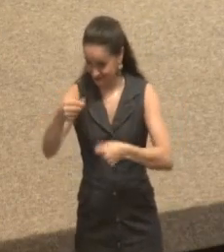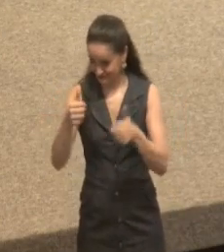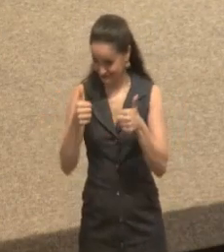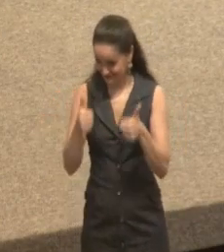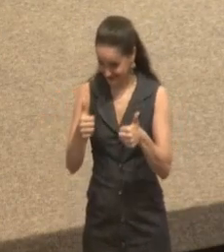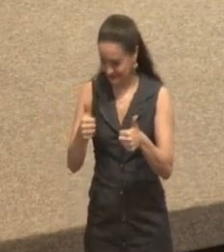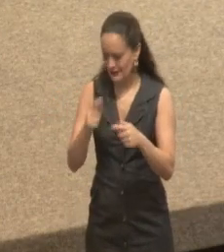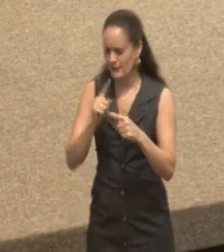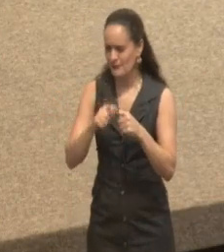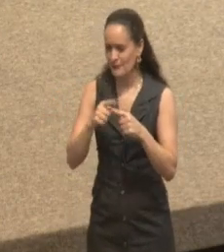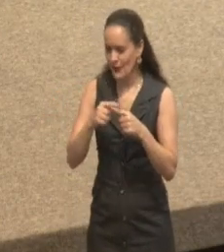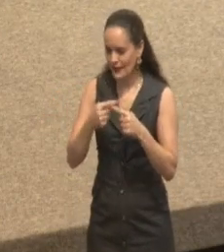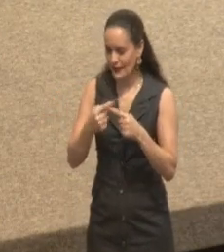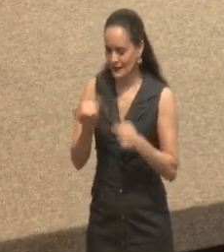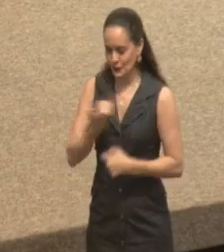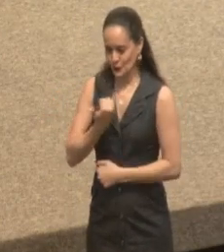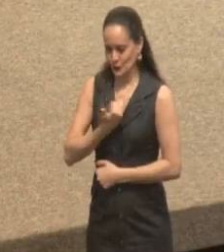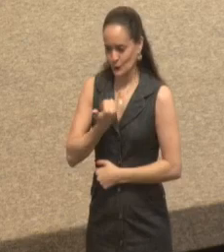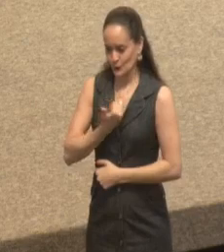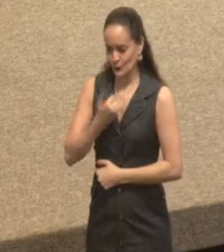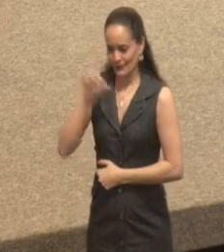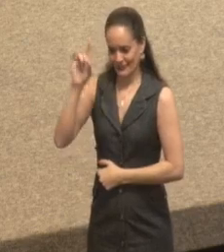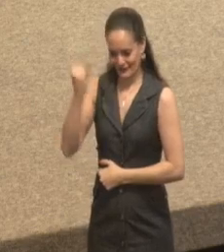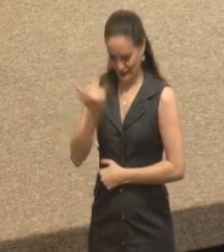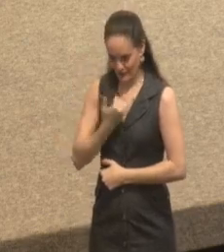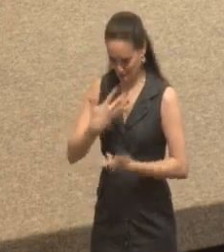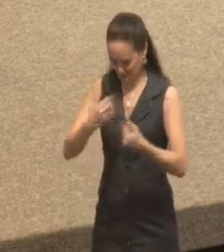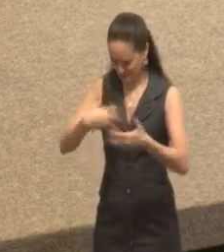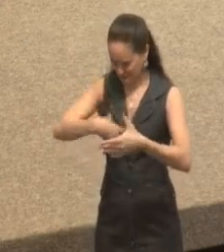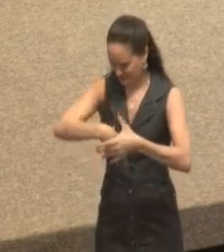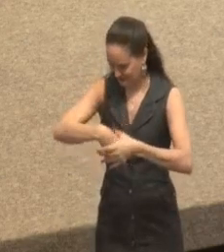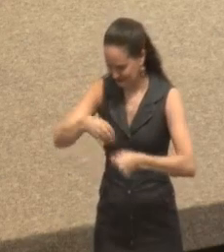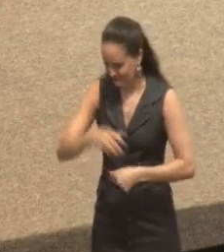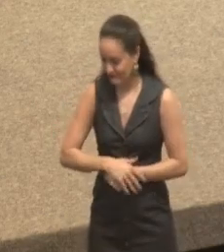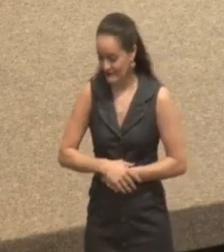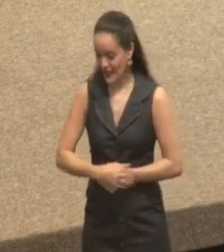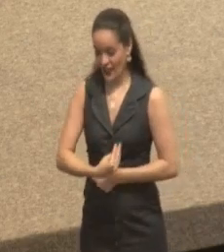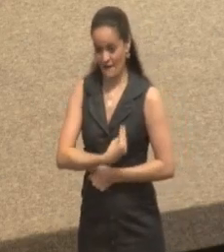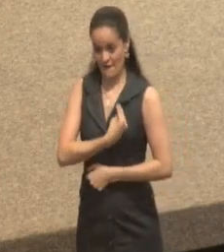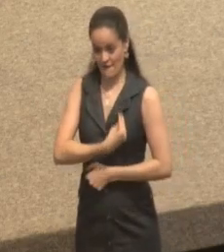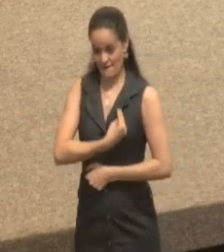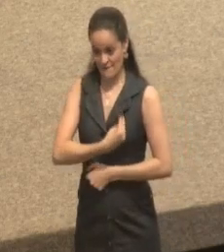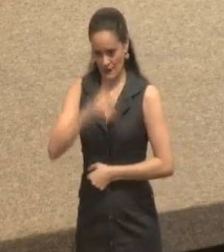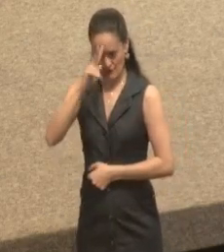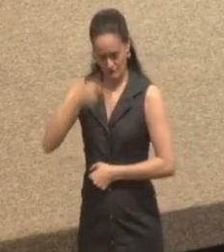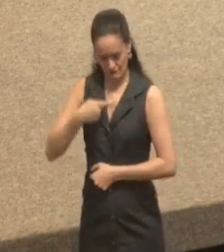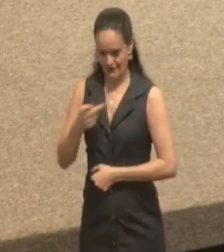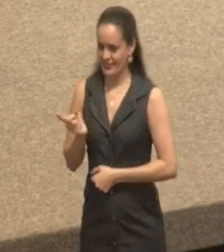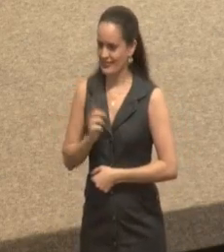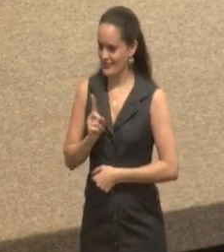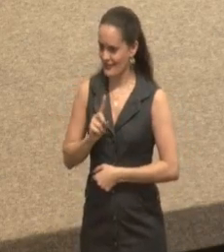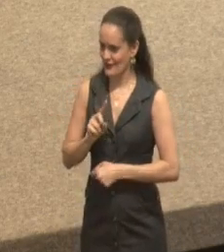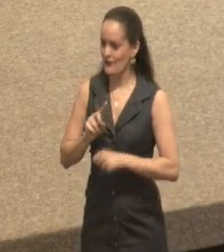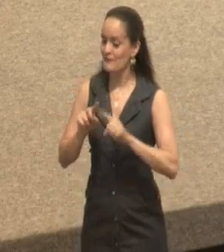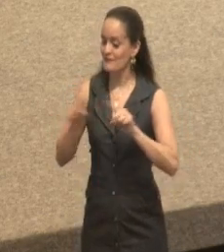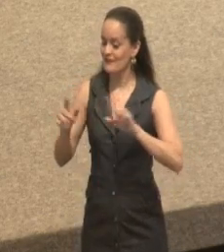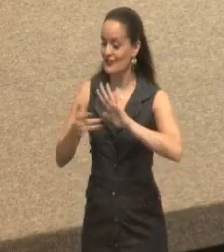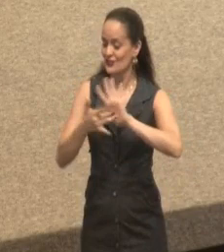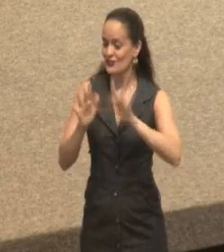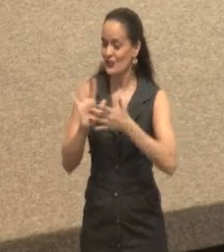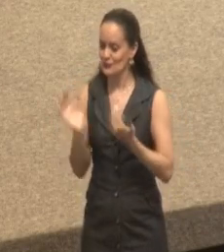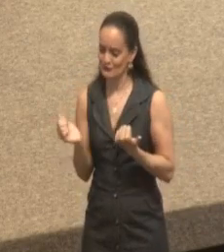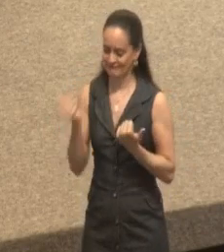nos moveu durante todo esse tempo de campanha. Vamos juntos? Vivo não mais eu,